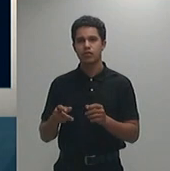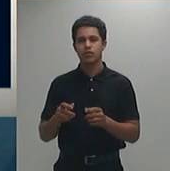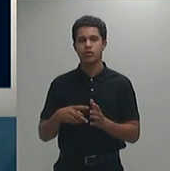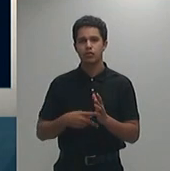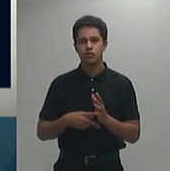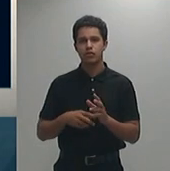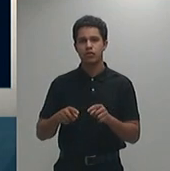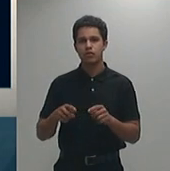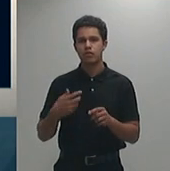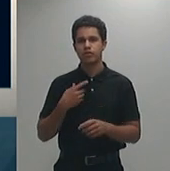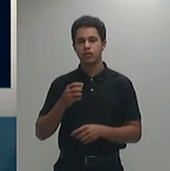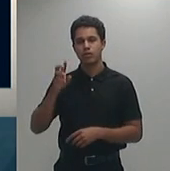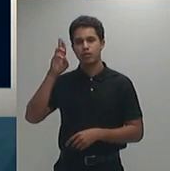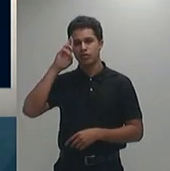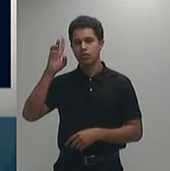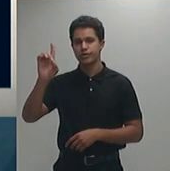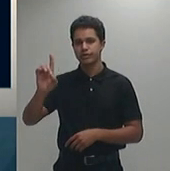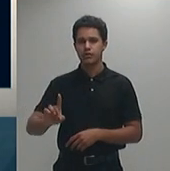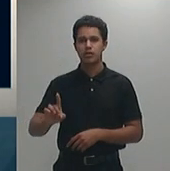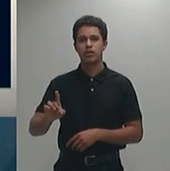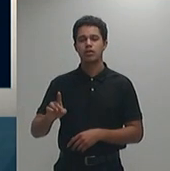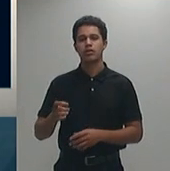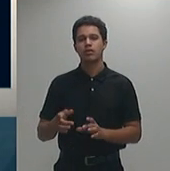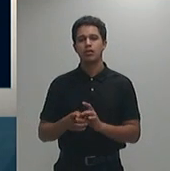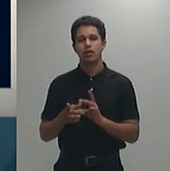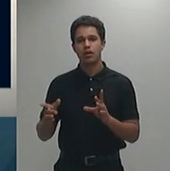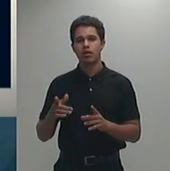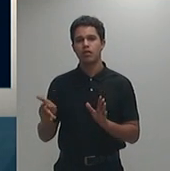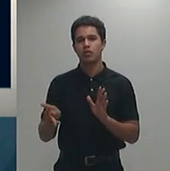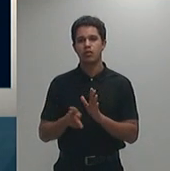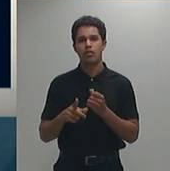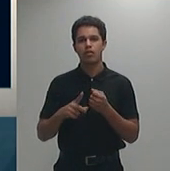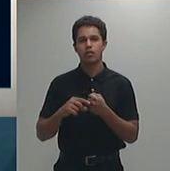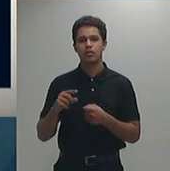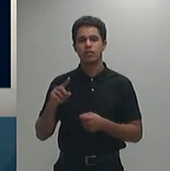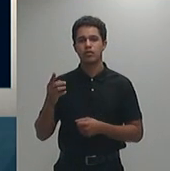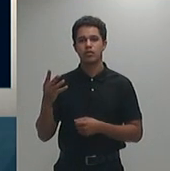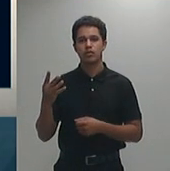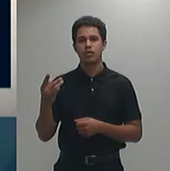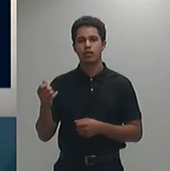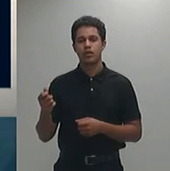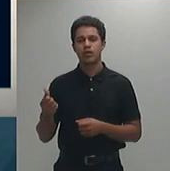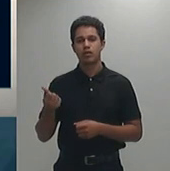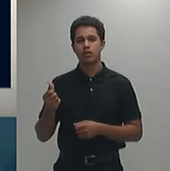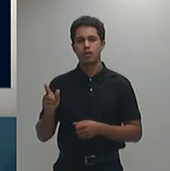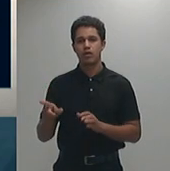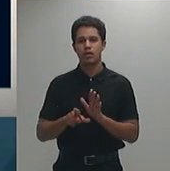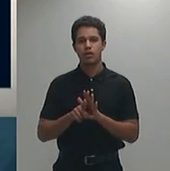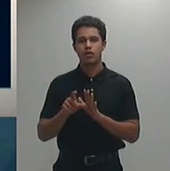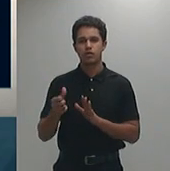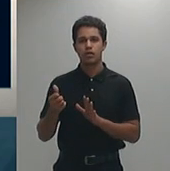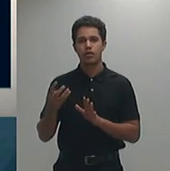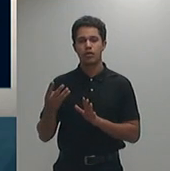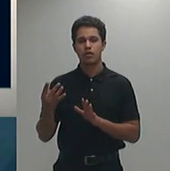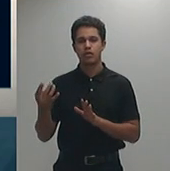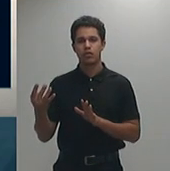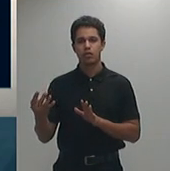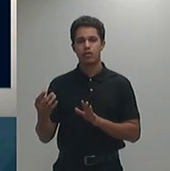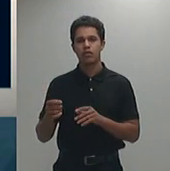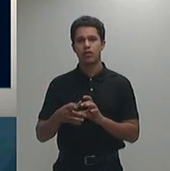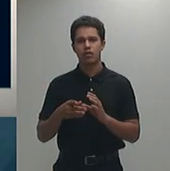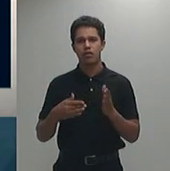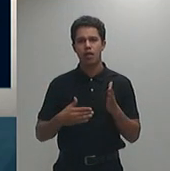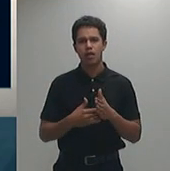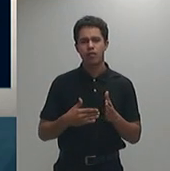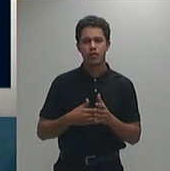direito considerada a concisão da redação do artigo 246 do Dali 6404 o qual se limitou a estabelecer obrigação da